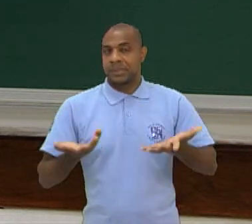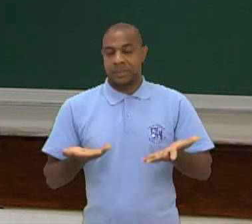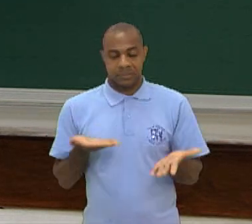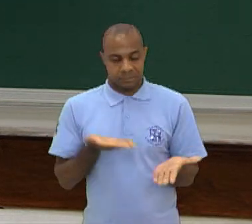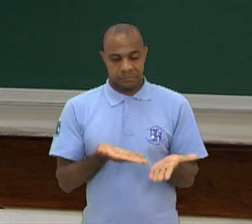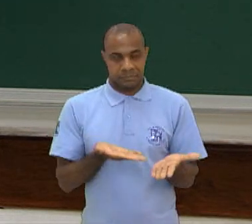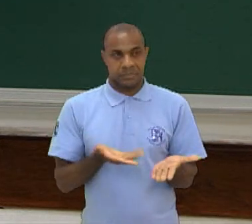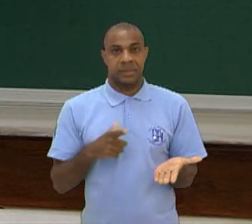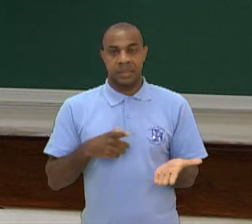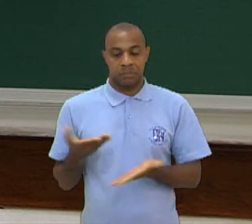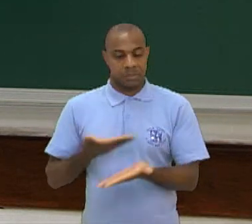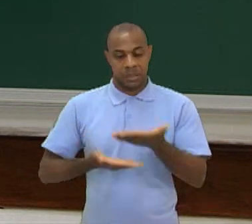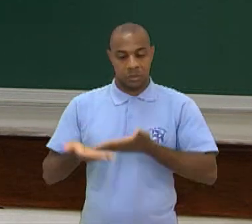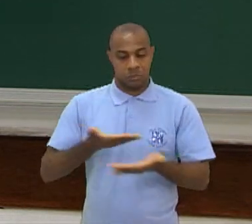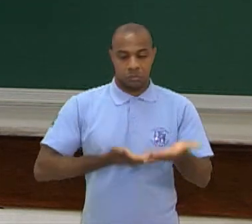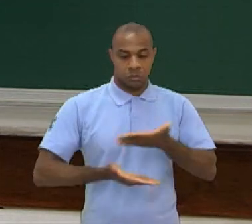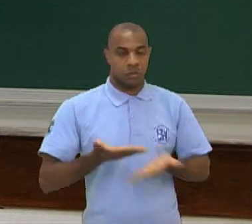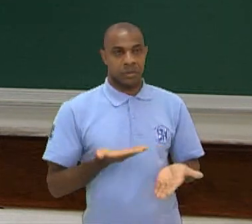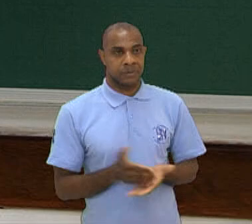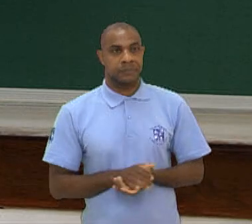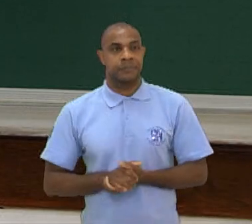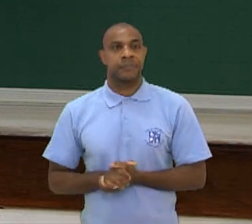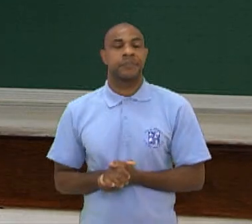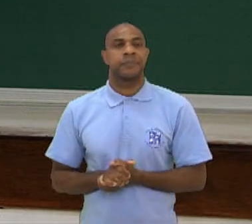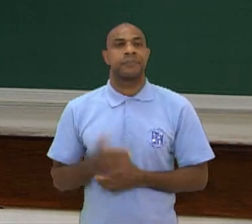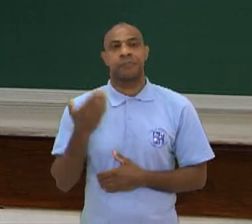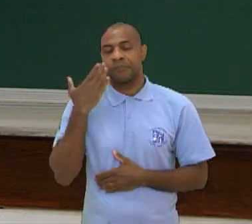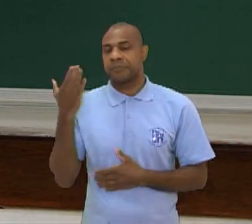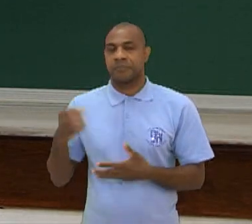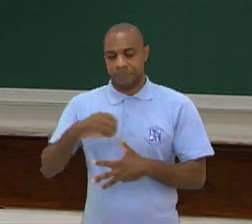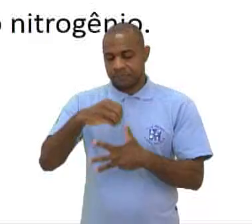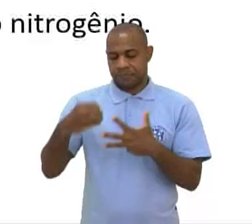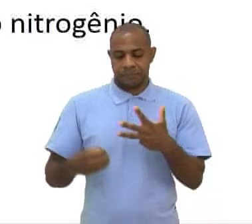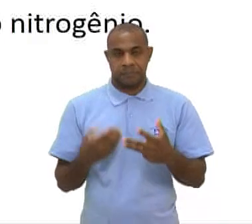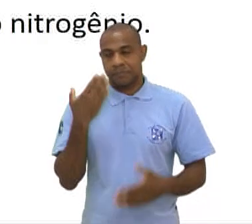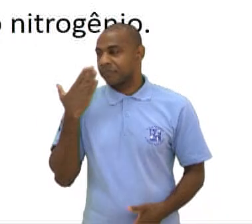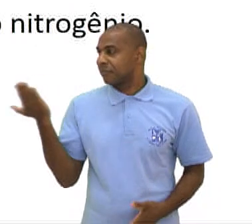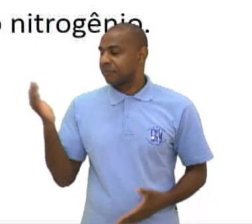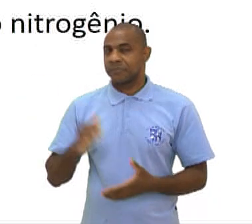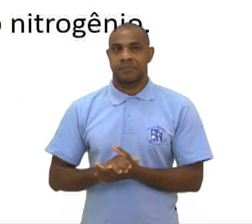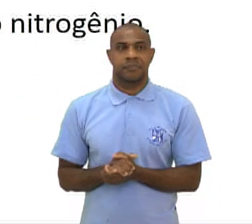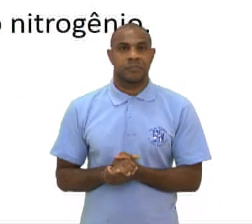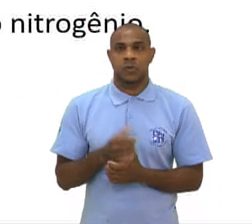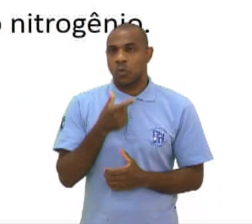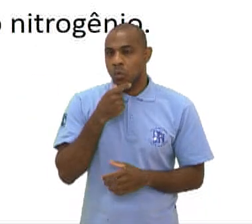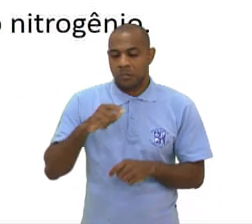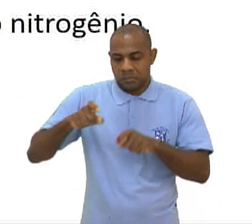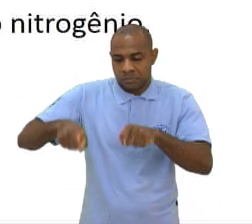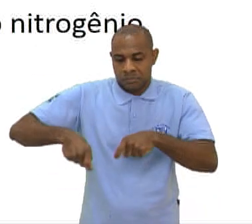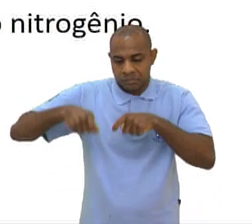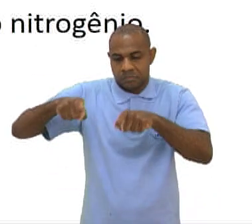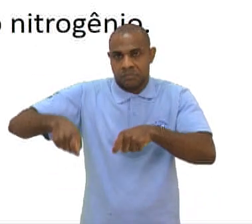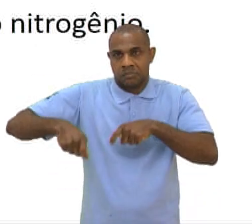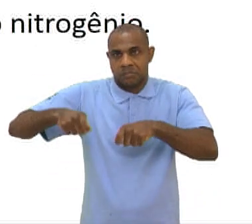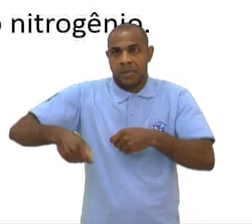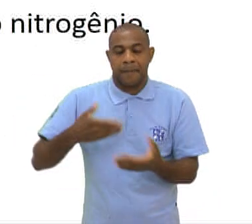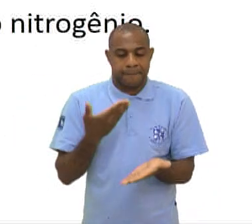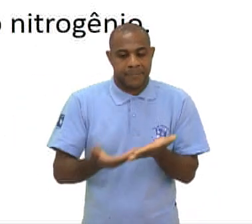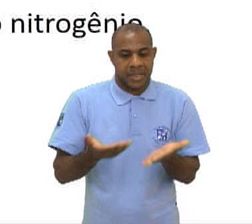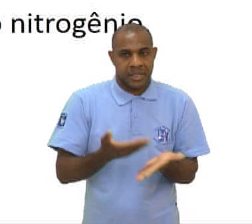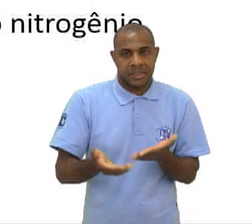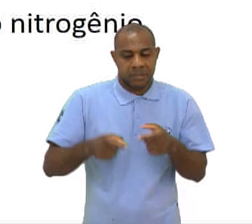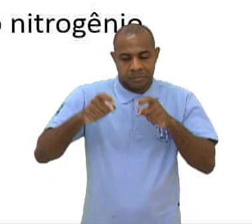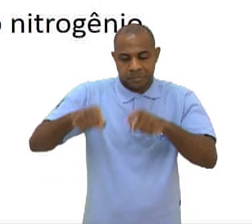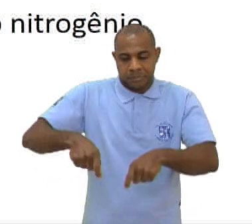Então, tem uma troca de favores aí, tá? Um exercício. Um produtor rural registrou queda de produtividade